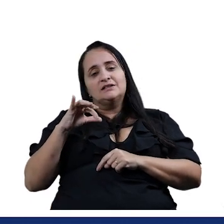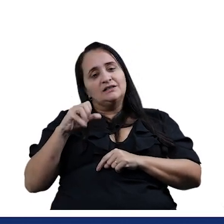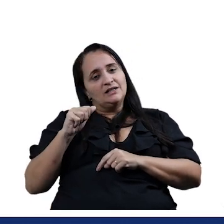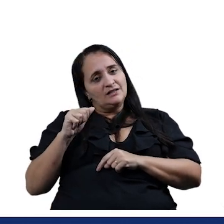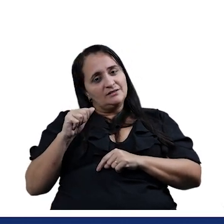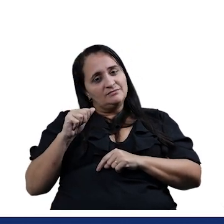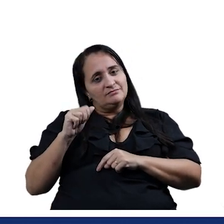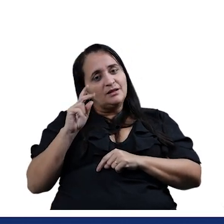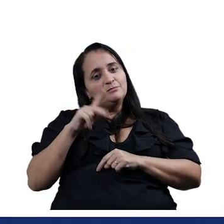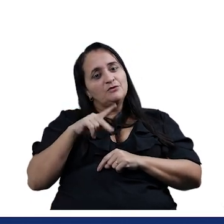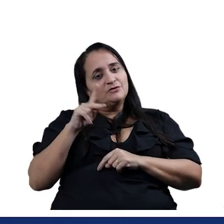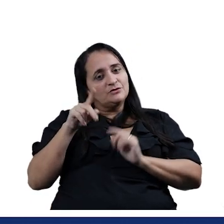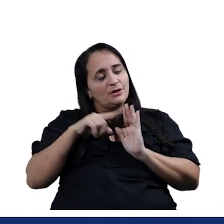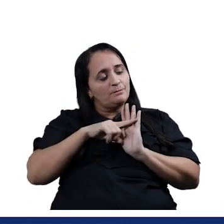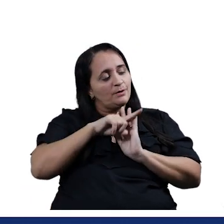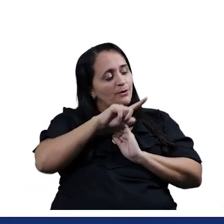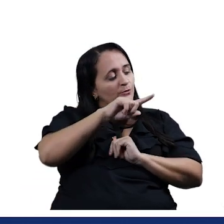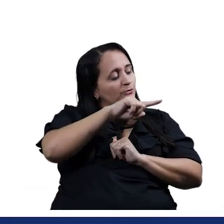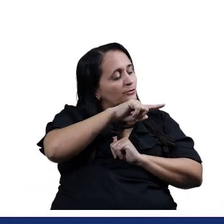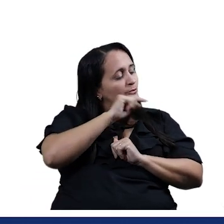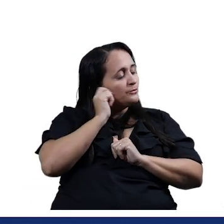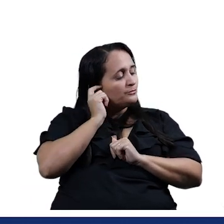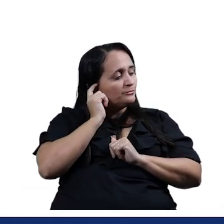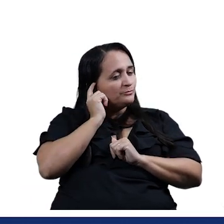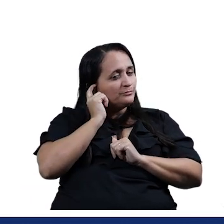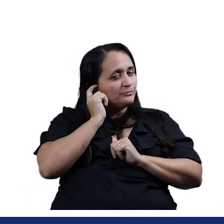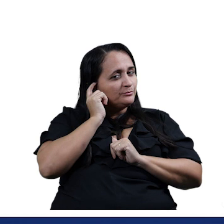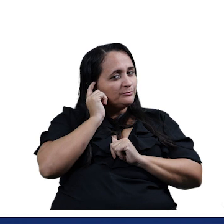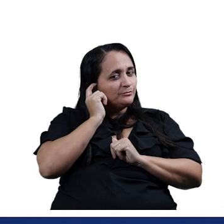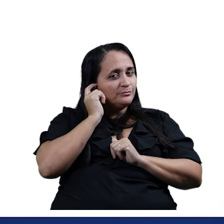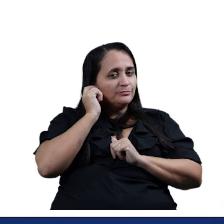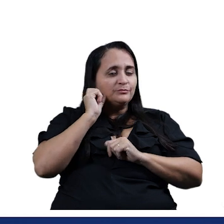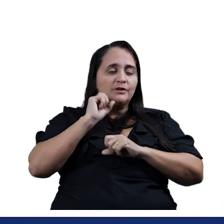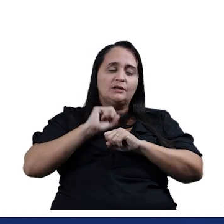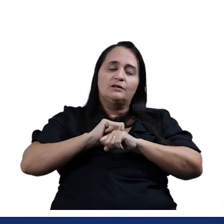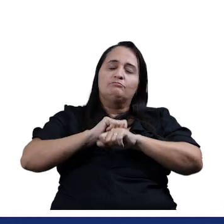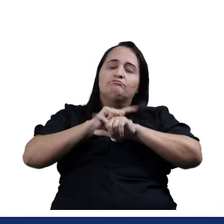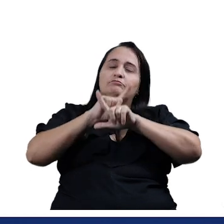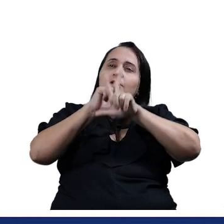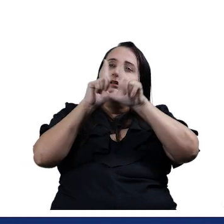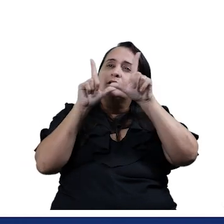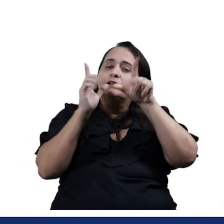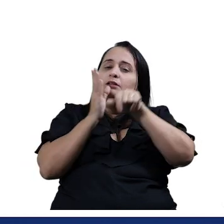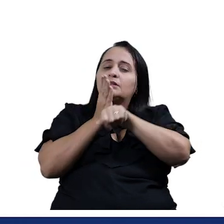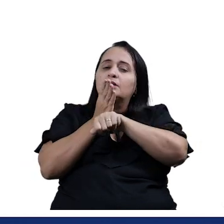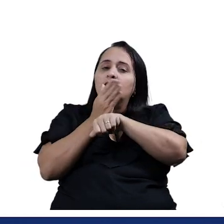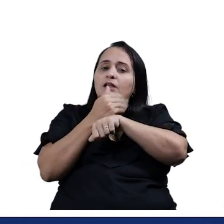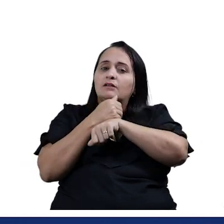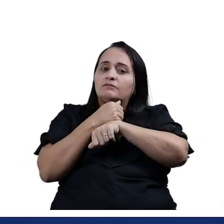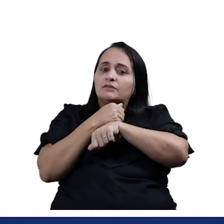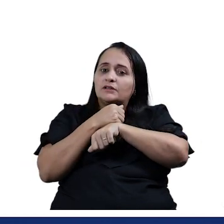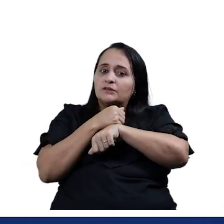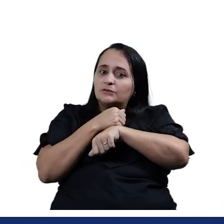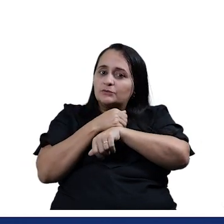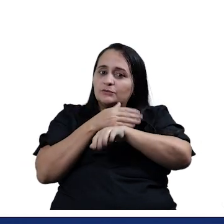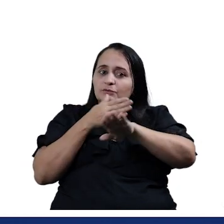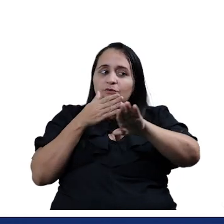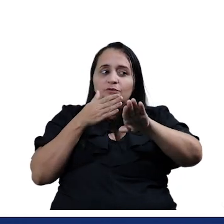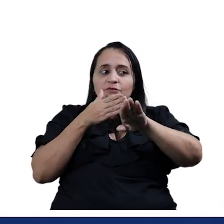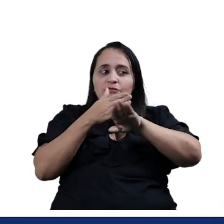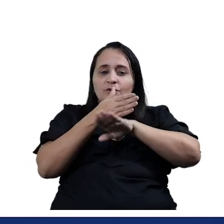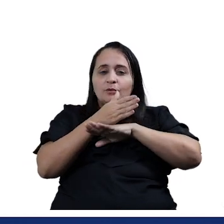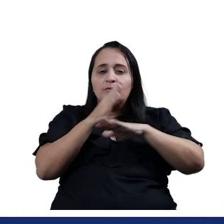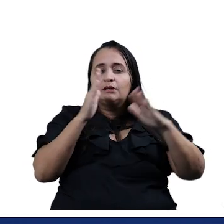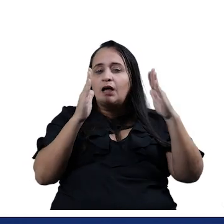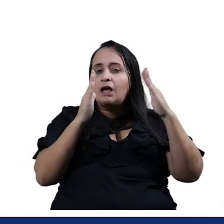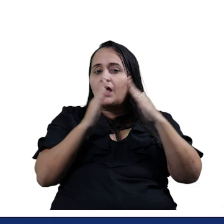né? A professora. E aí Zezé vai explicar para Cecília. Levanto mais cedo e passo no